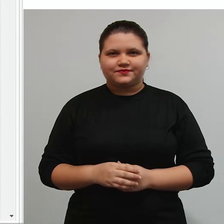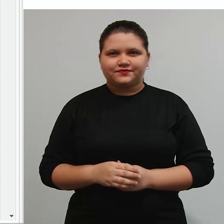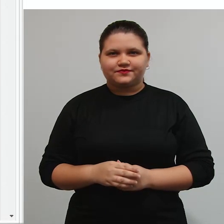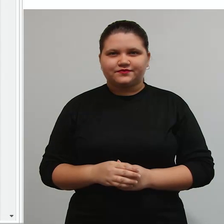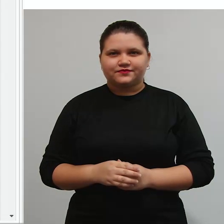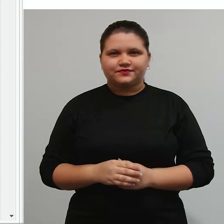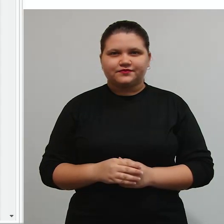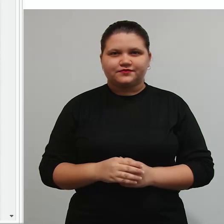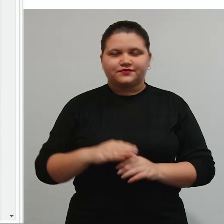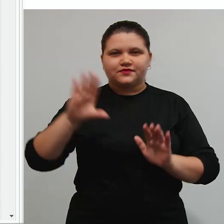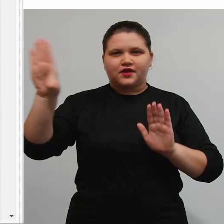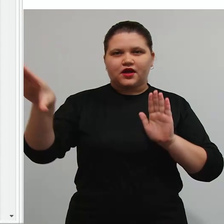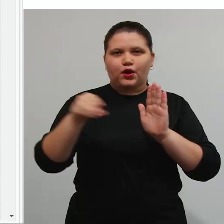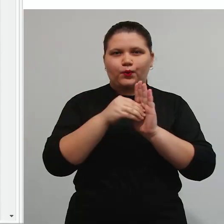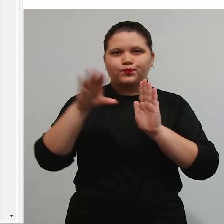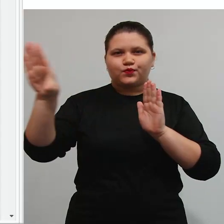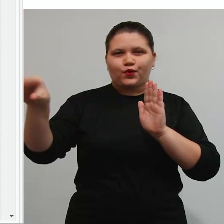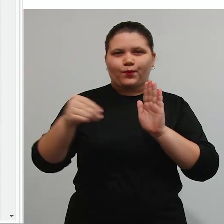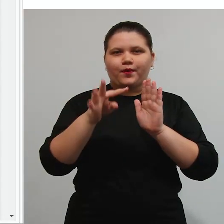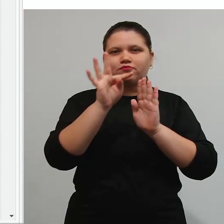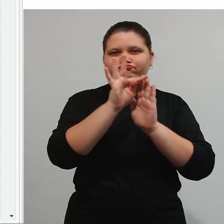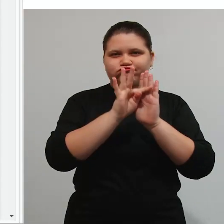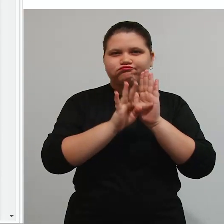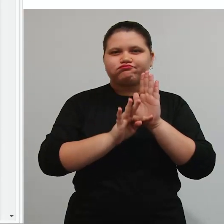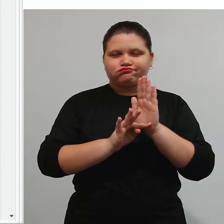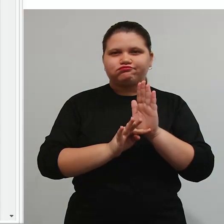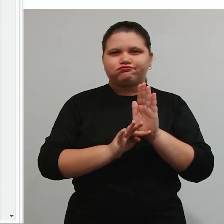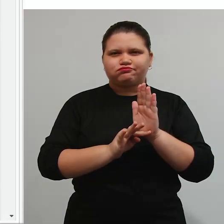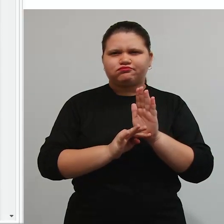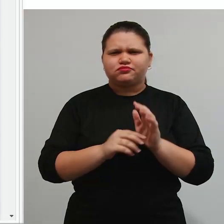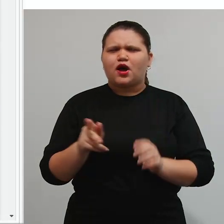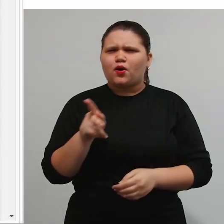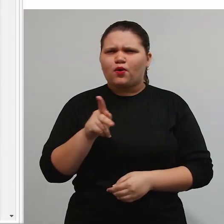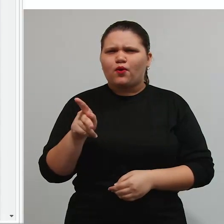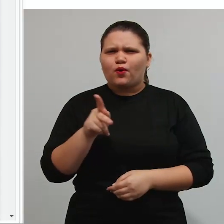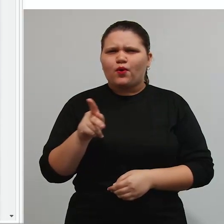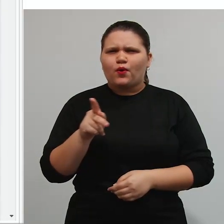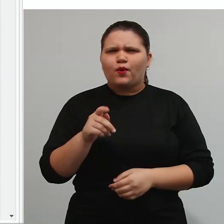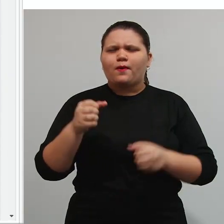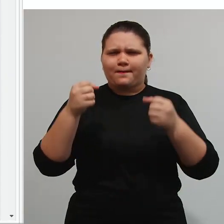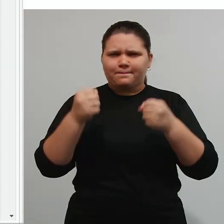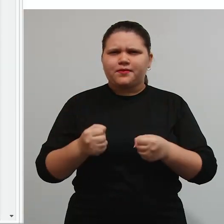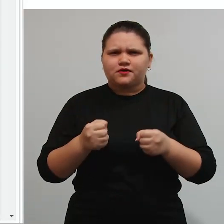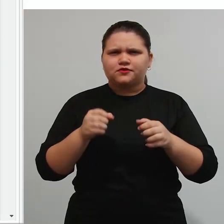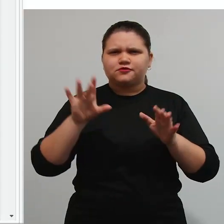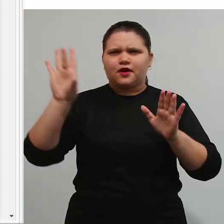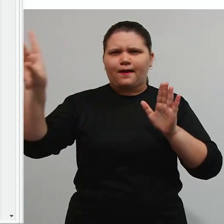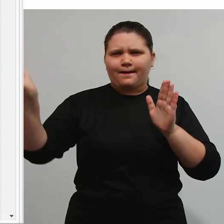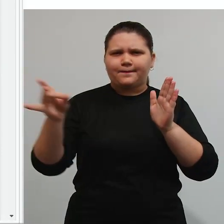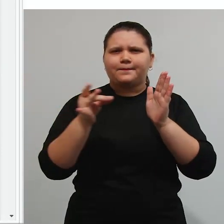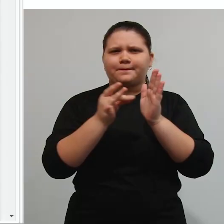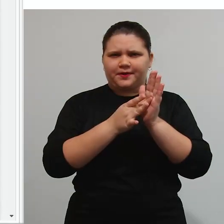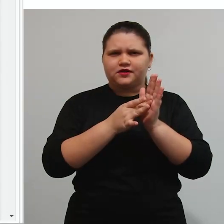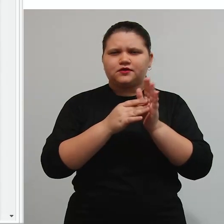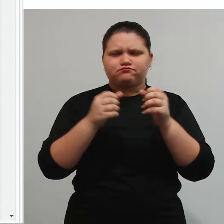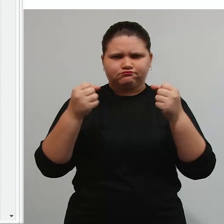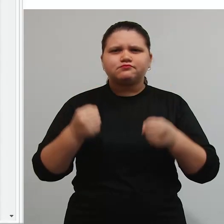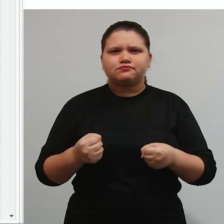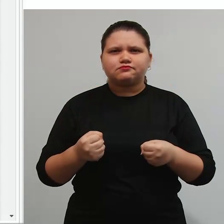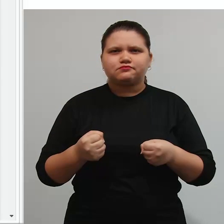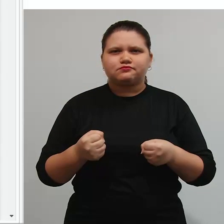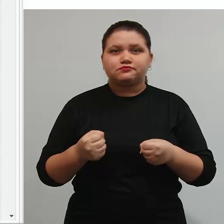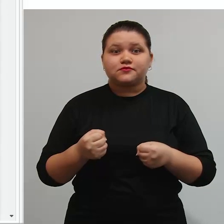uma cópia do texto. Não é copiar. Pergunta para você, professora, posso copiar e colar?